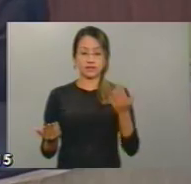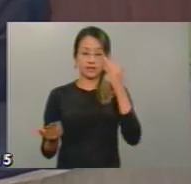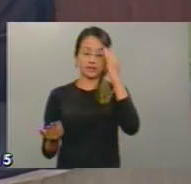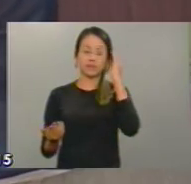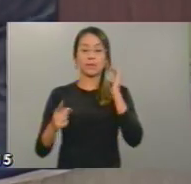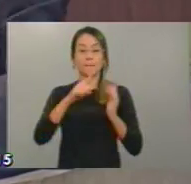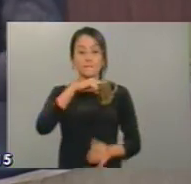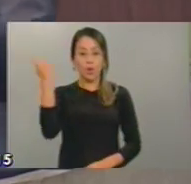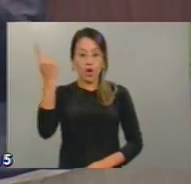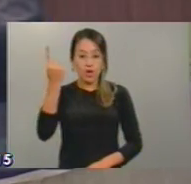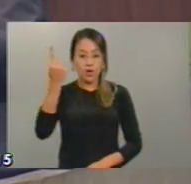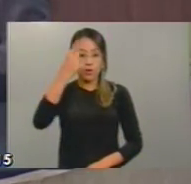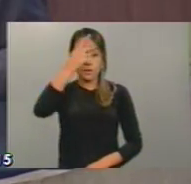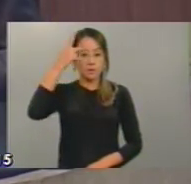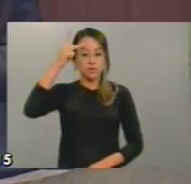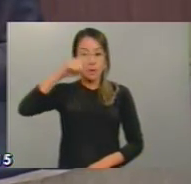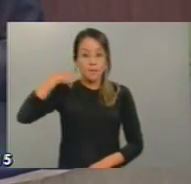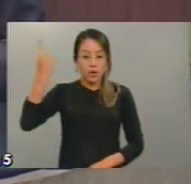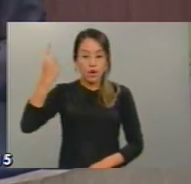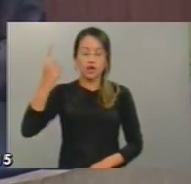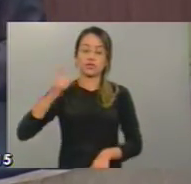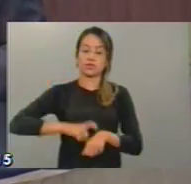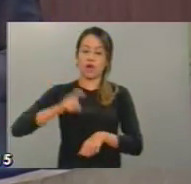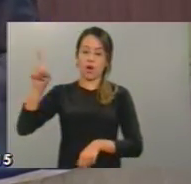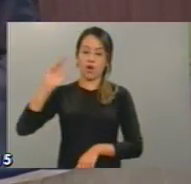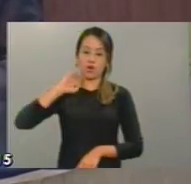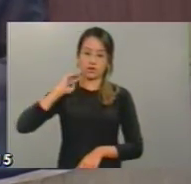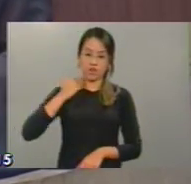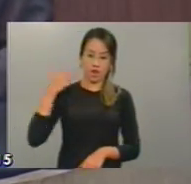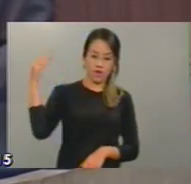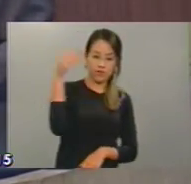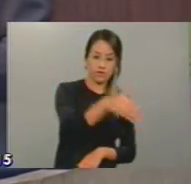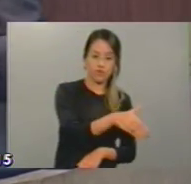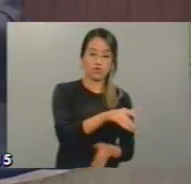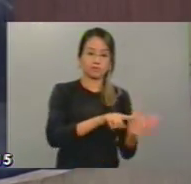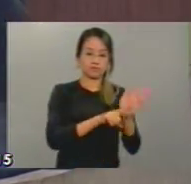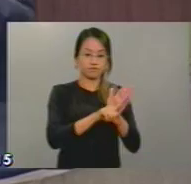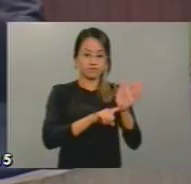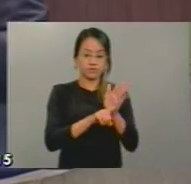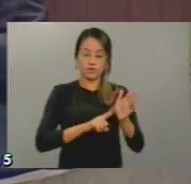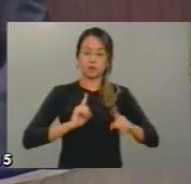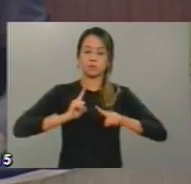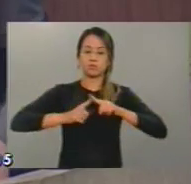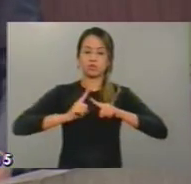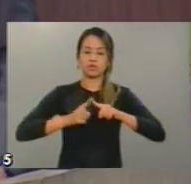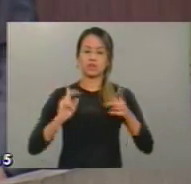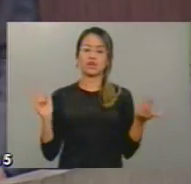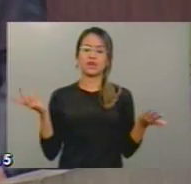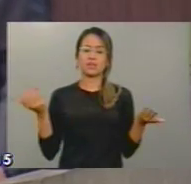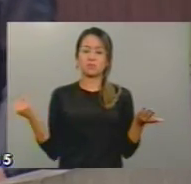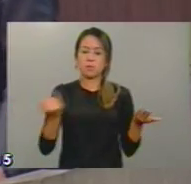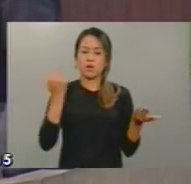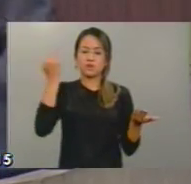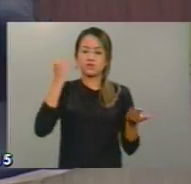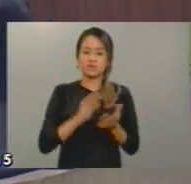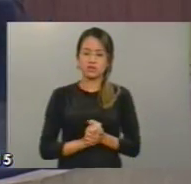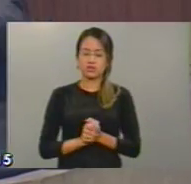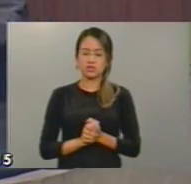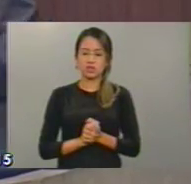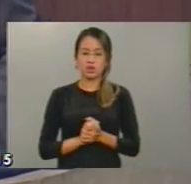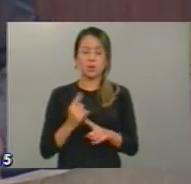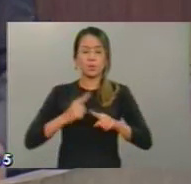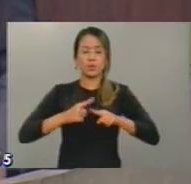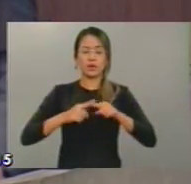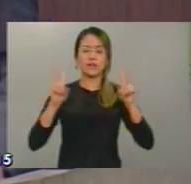homicídio. Delegada Socorro, da DHPP. Por que isso é tão importante? Por que esse